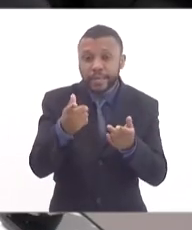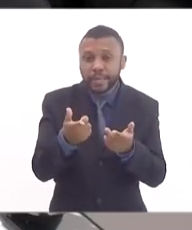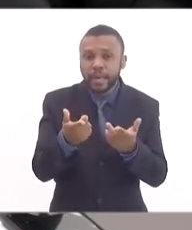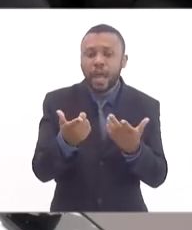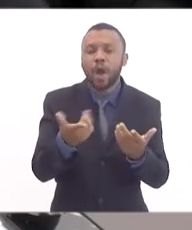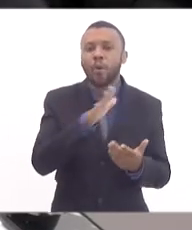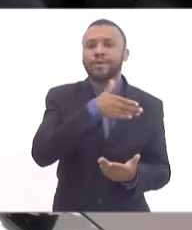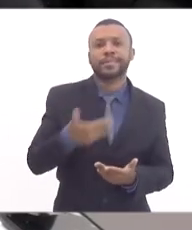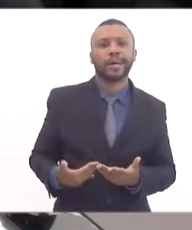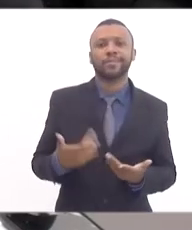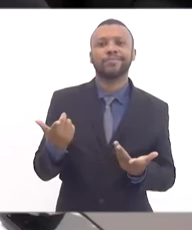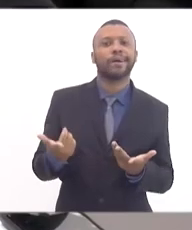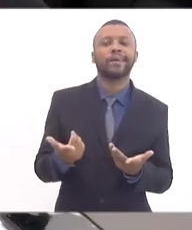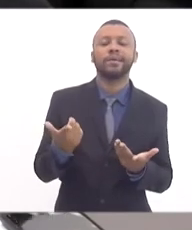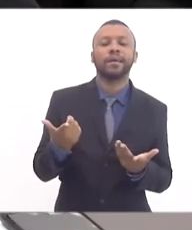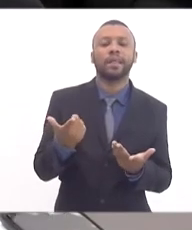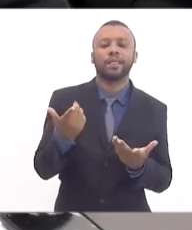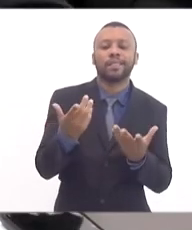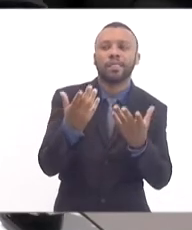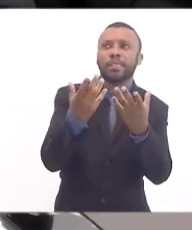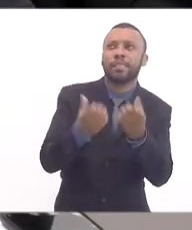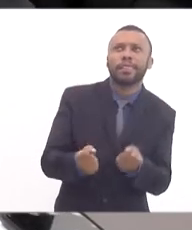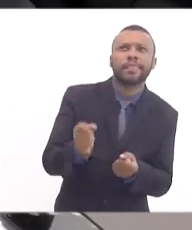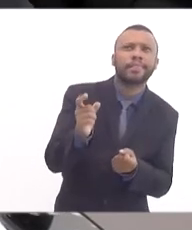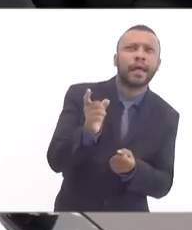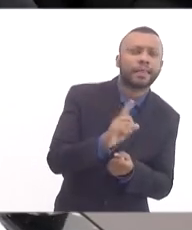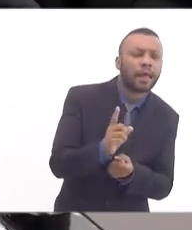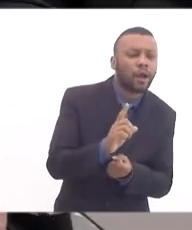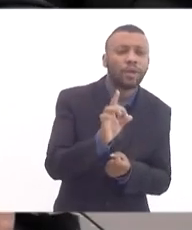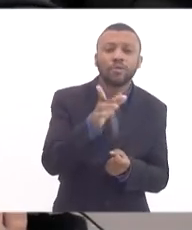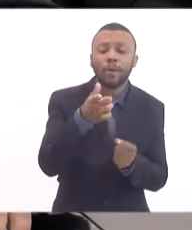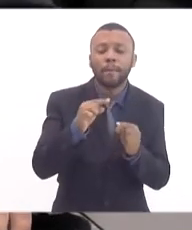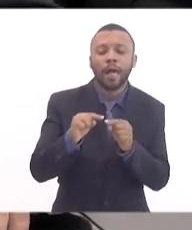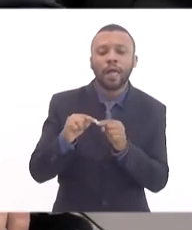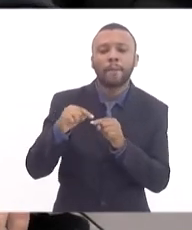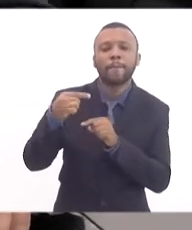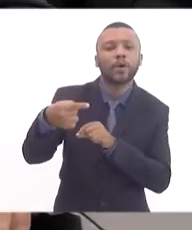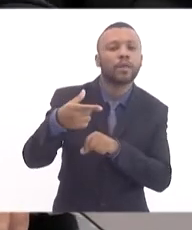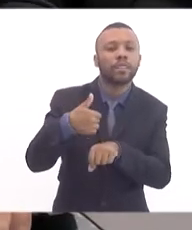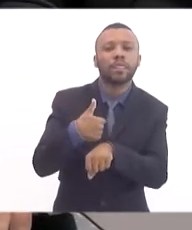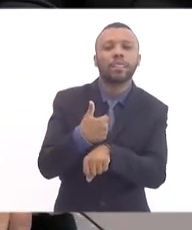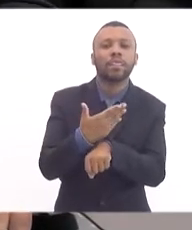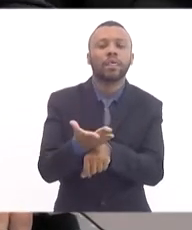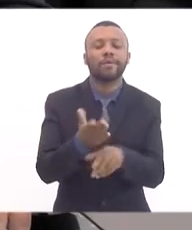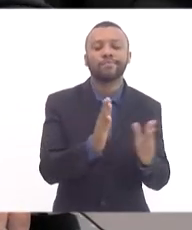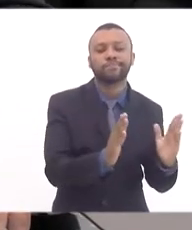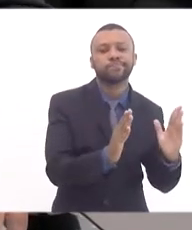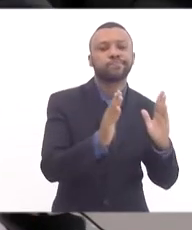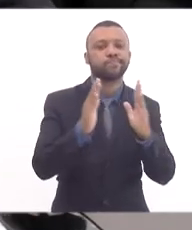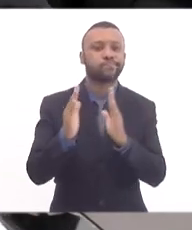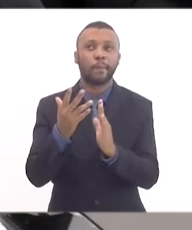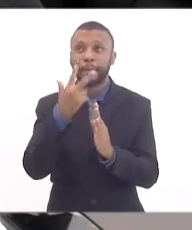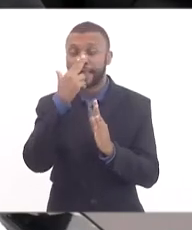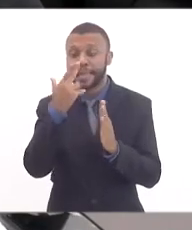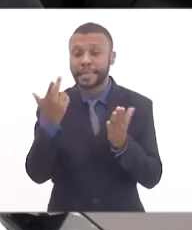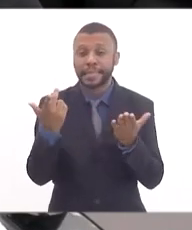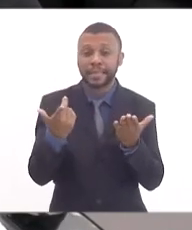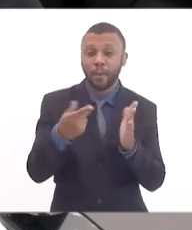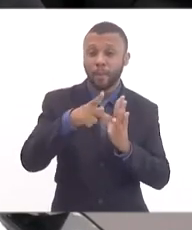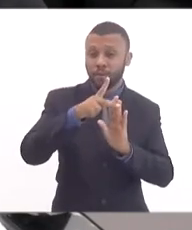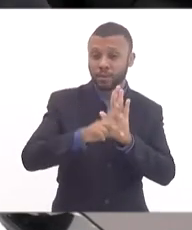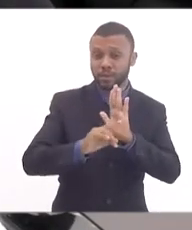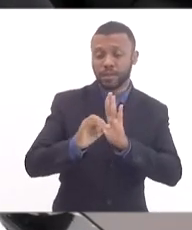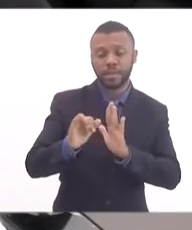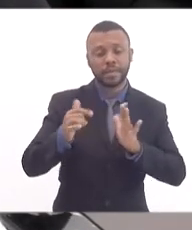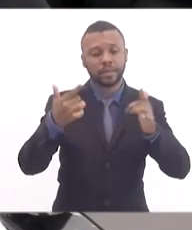haverá as a mera postergação só acho que é uma premissa importante que a gente fica aparecendo o que é um projeto que trata de uma invenção né